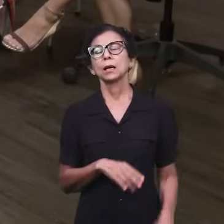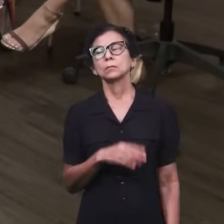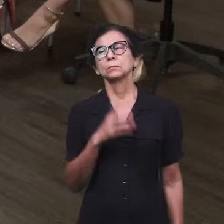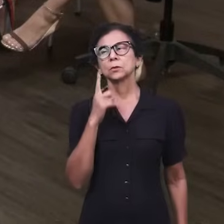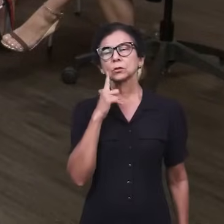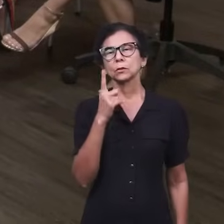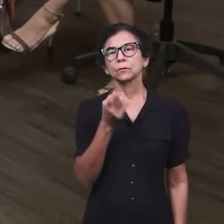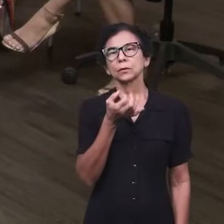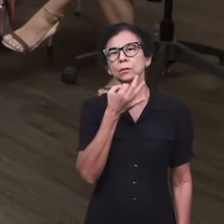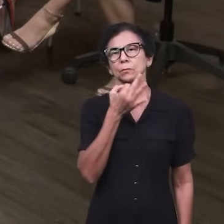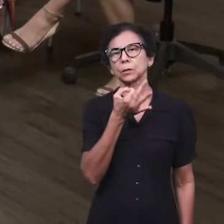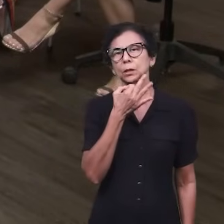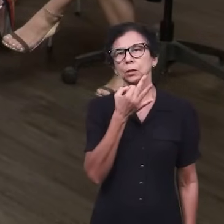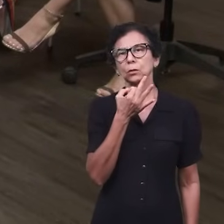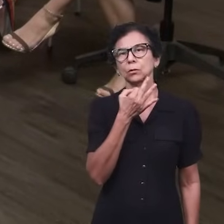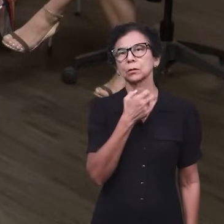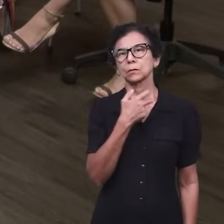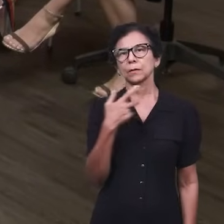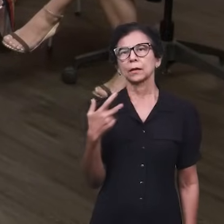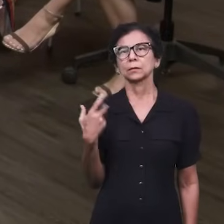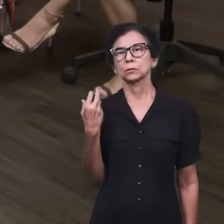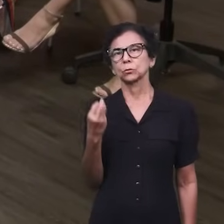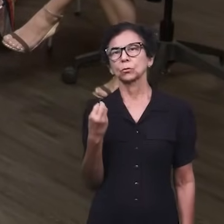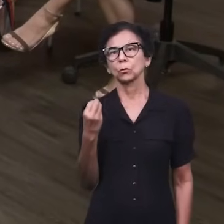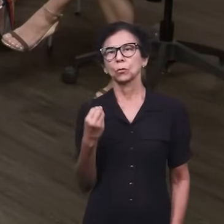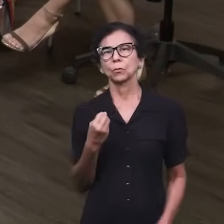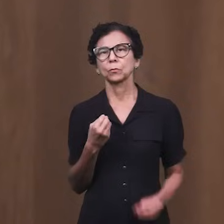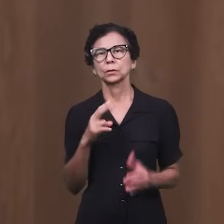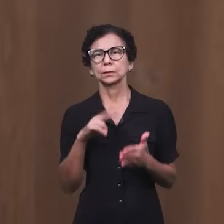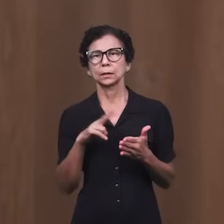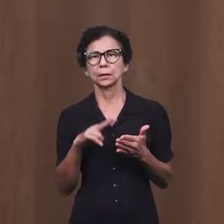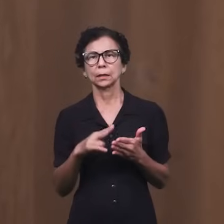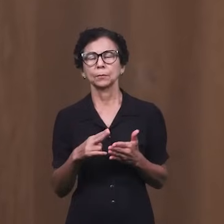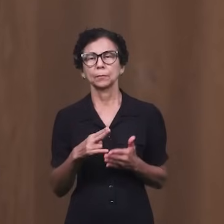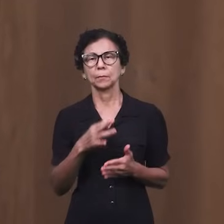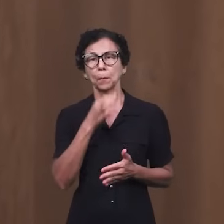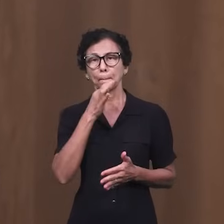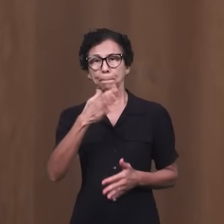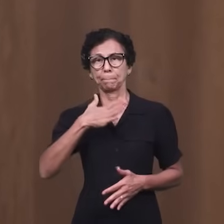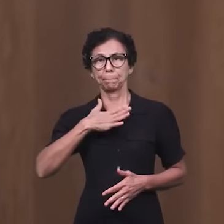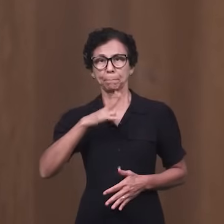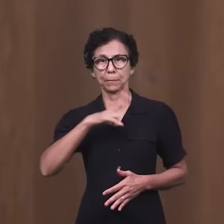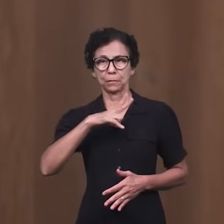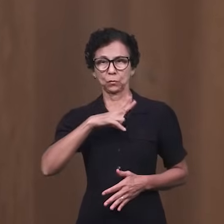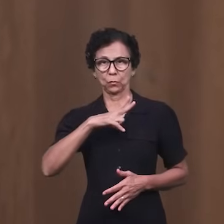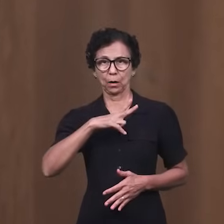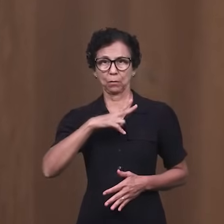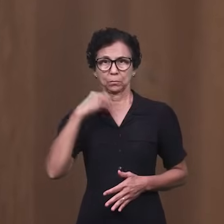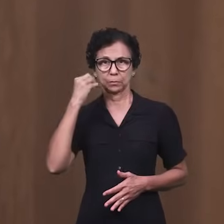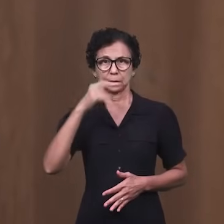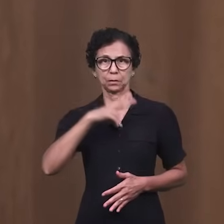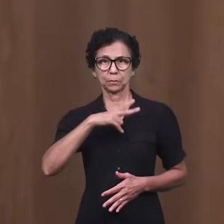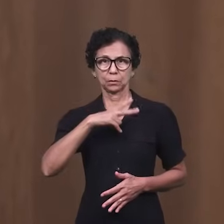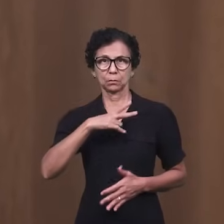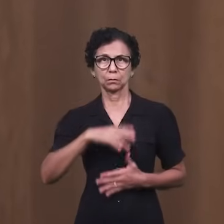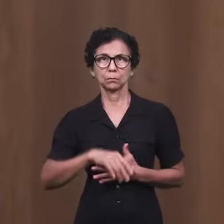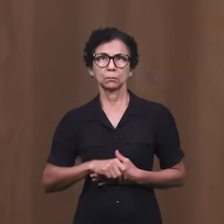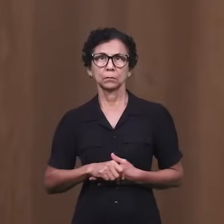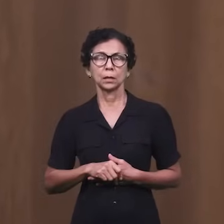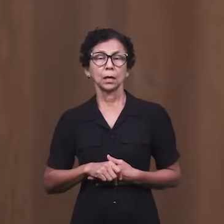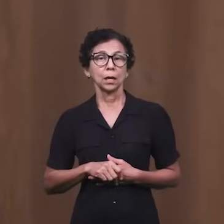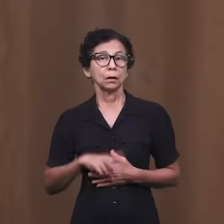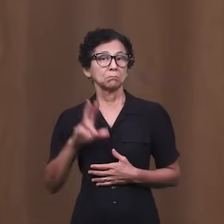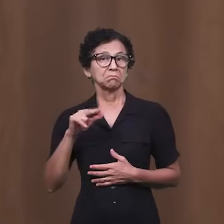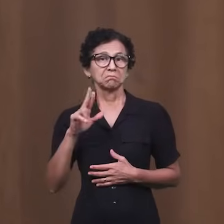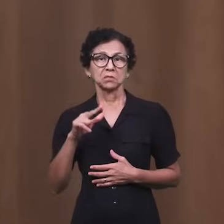muita sugestões sobre ordem para leitura da Bíblia para mim eu tô falando da minha experiência eu